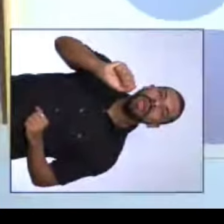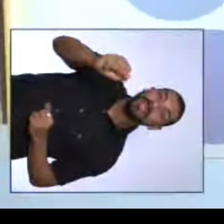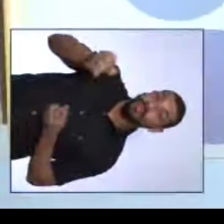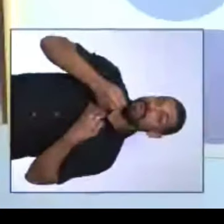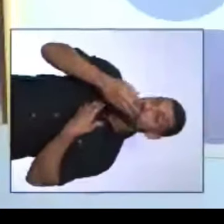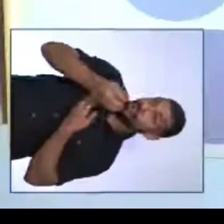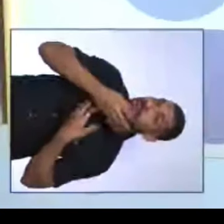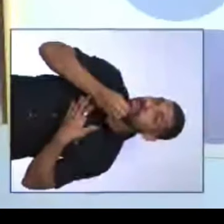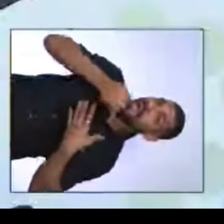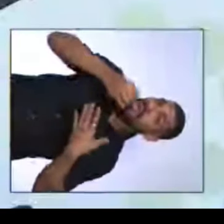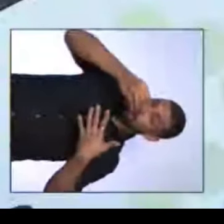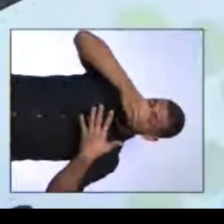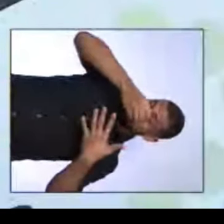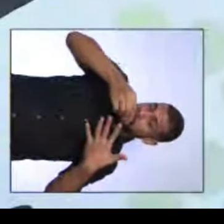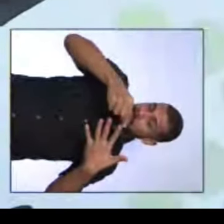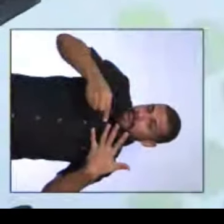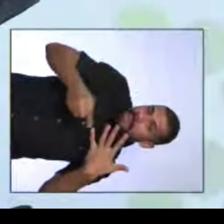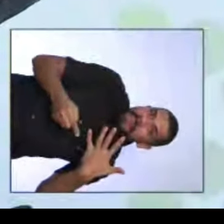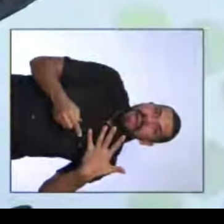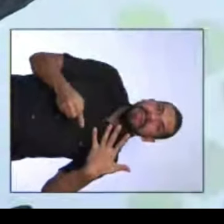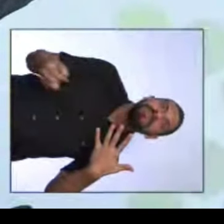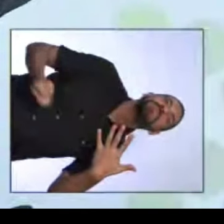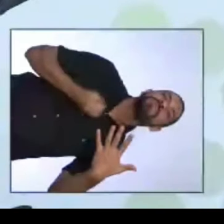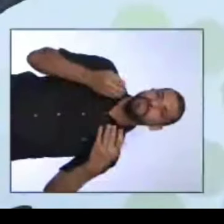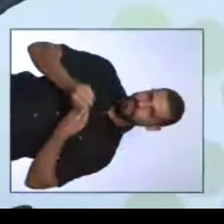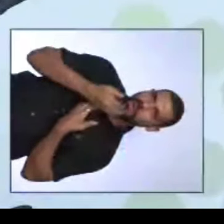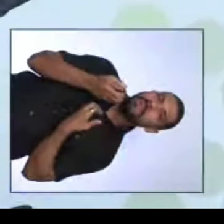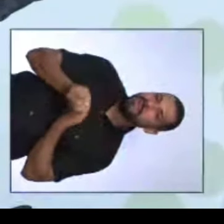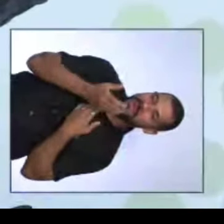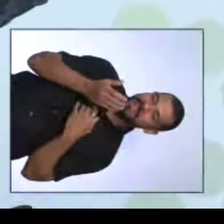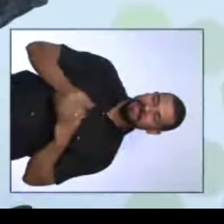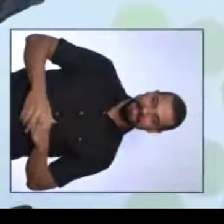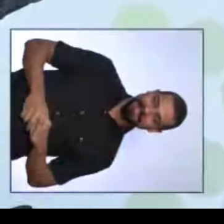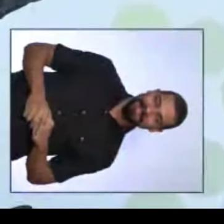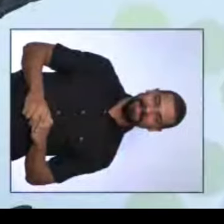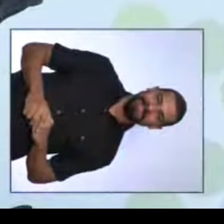informativos. Exatamente, informações. Vamos lá.